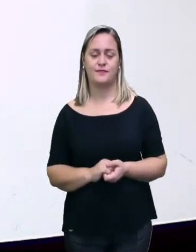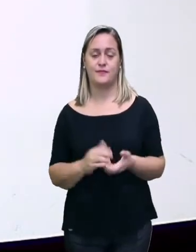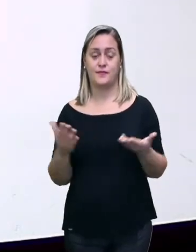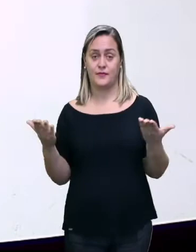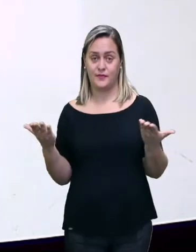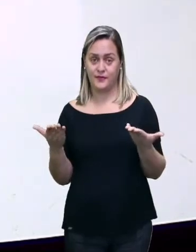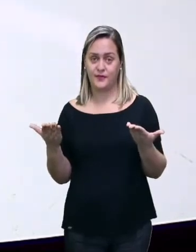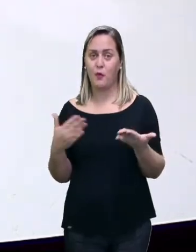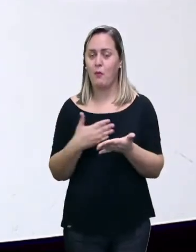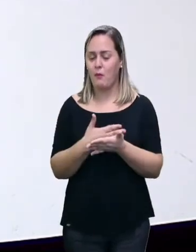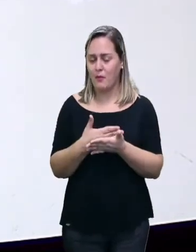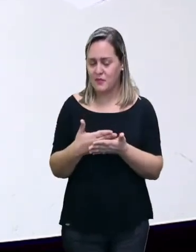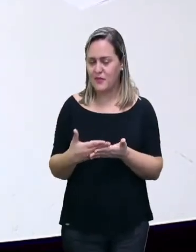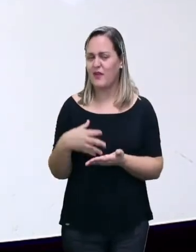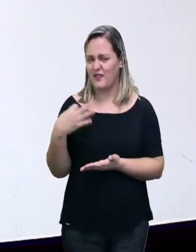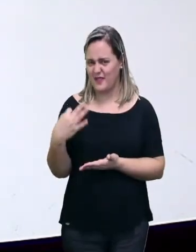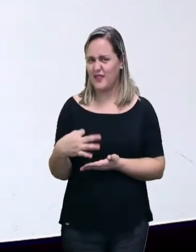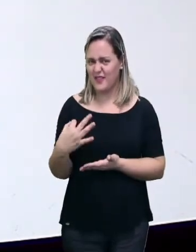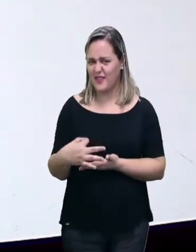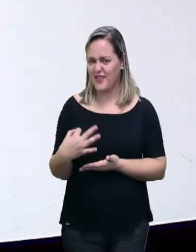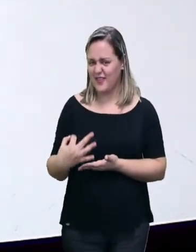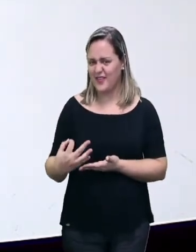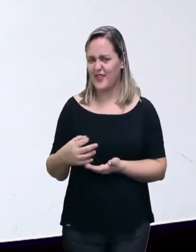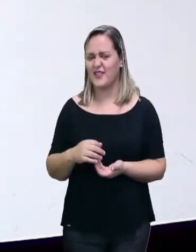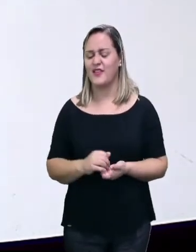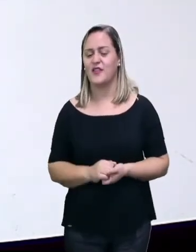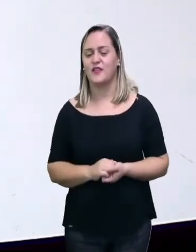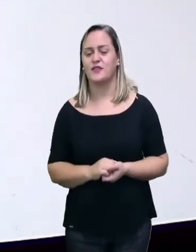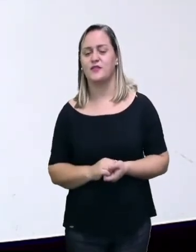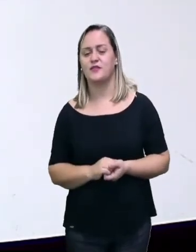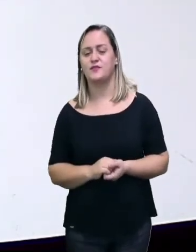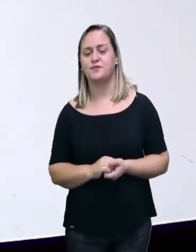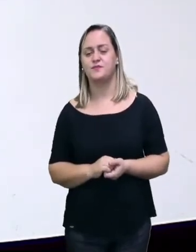Aí, não tá dando certo. Terminar aqui o sol.